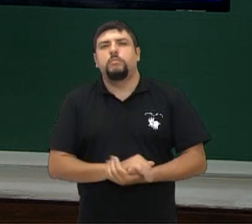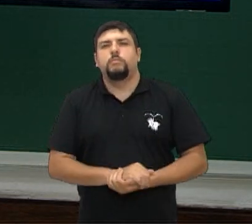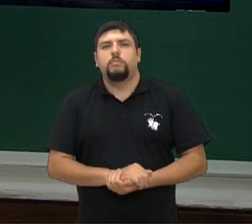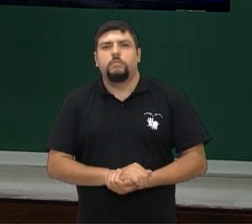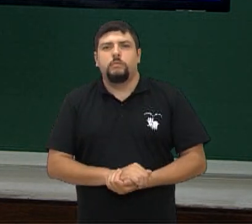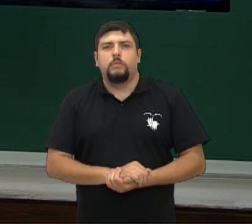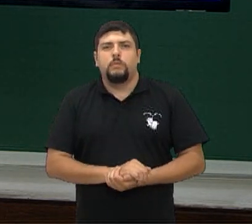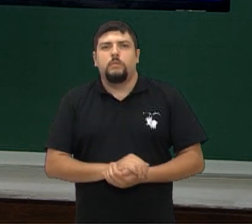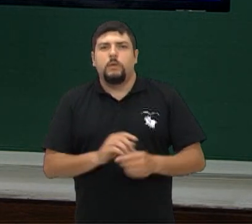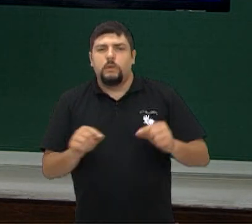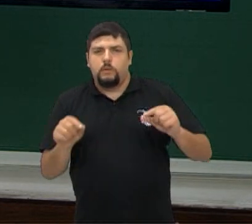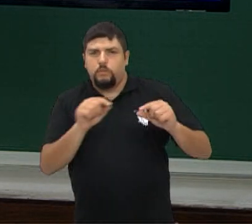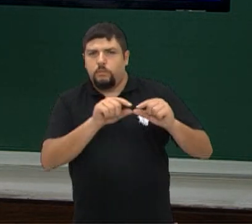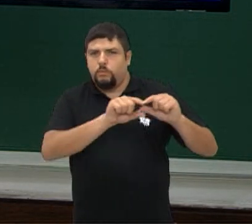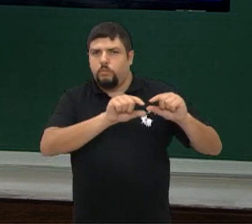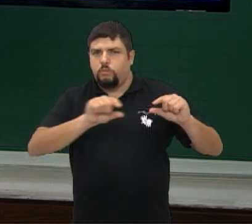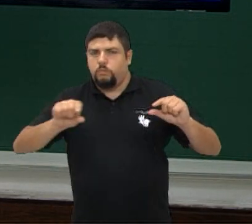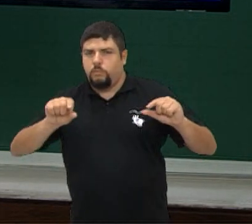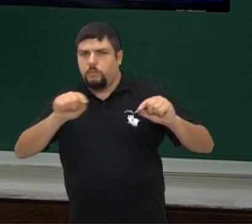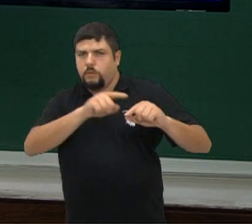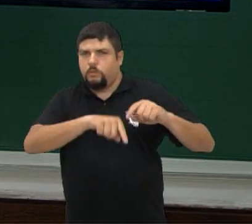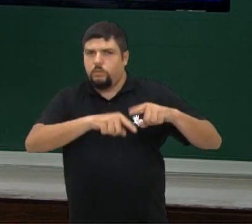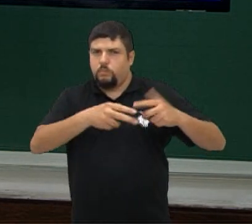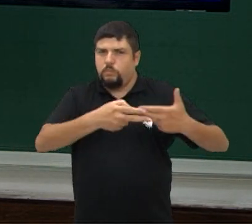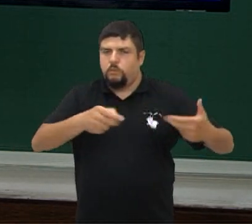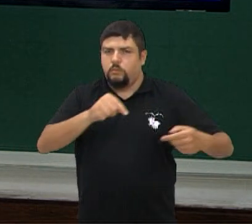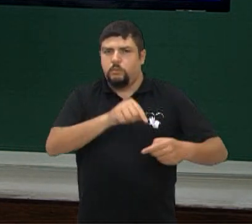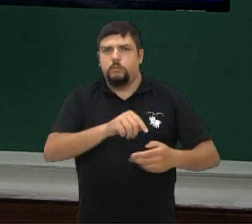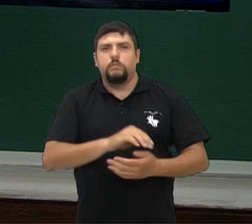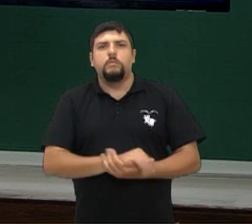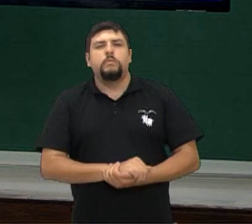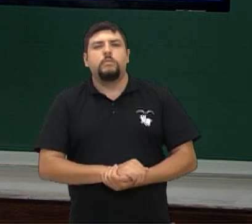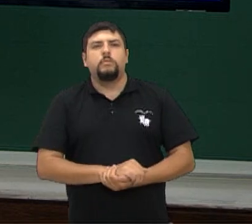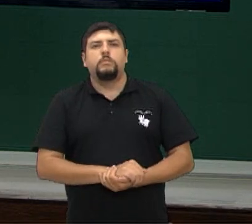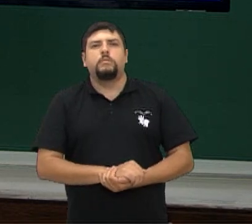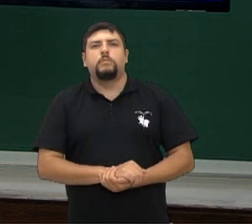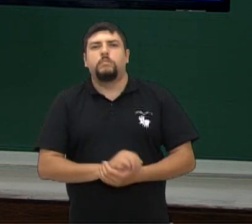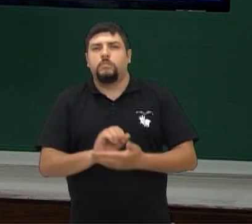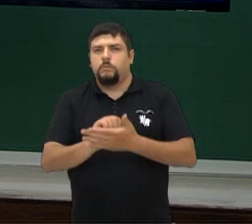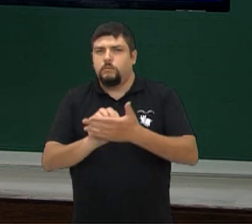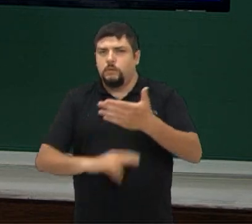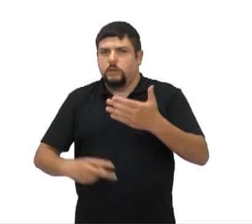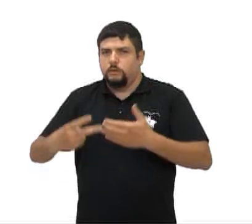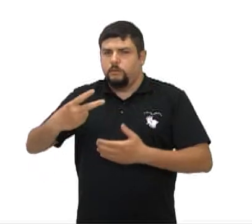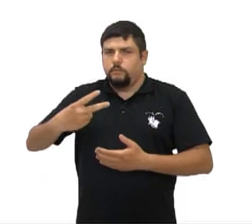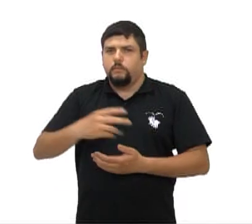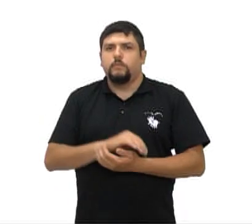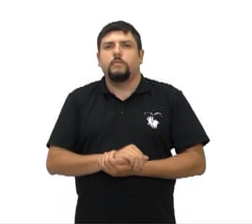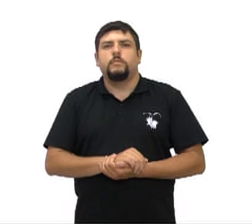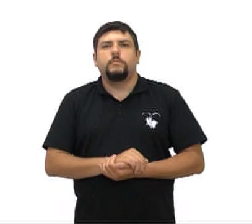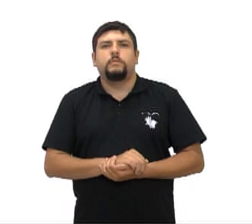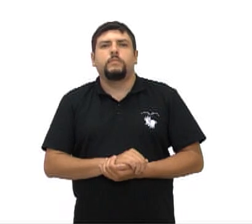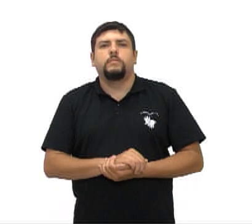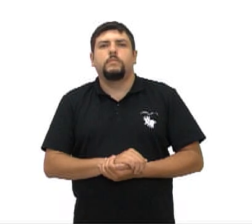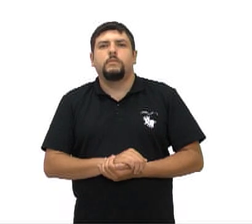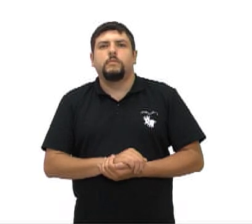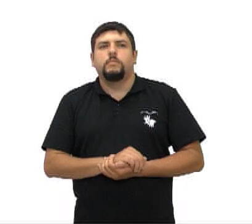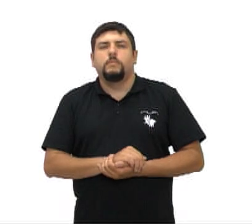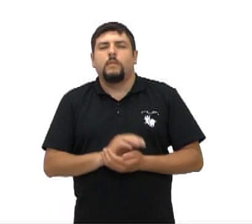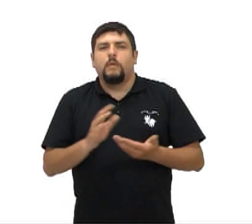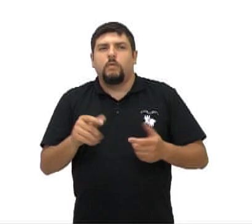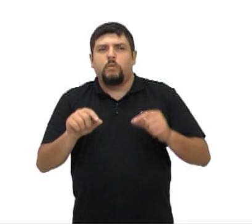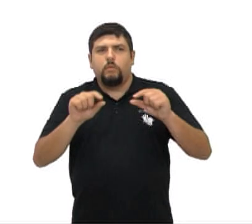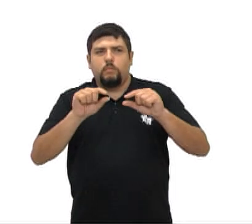dela, que está ali nos produtos. Ok? Atividade 2. Considere o equilíbrio abaixo,